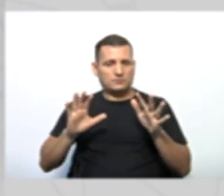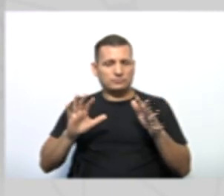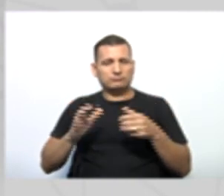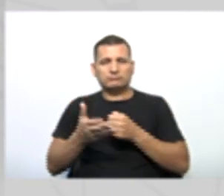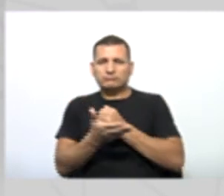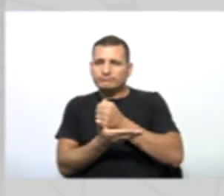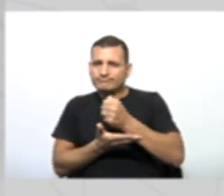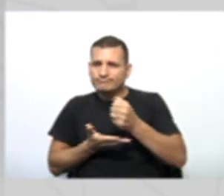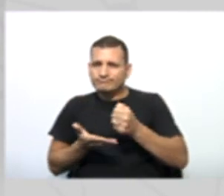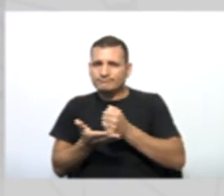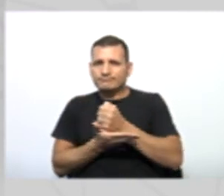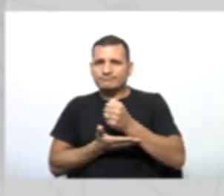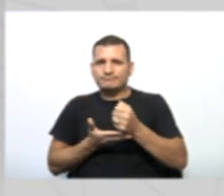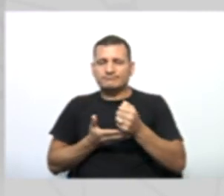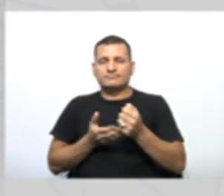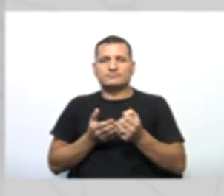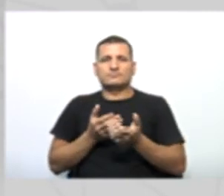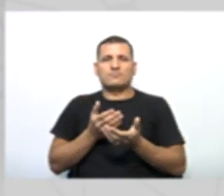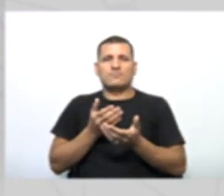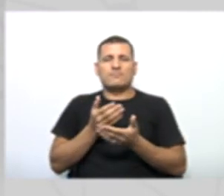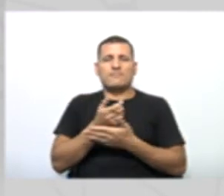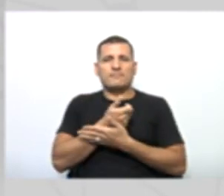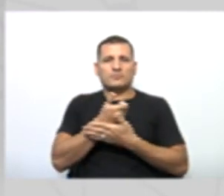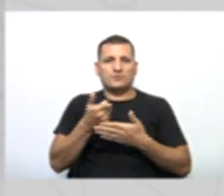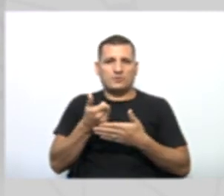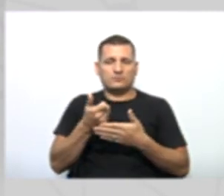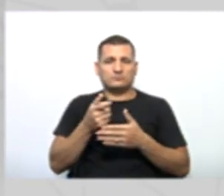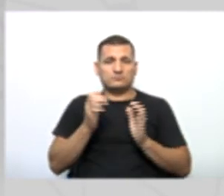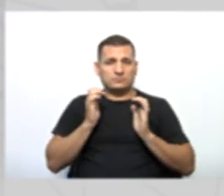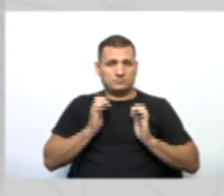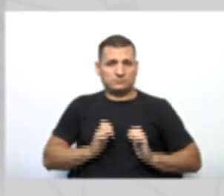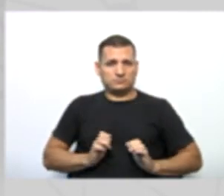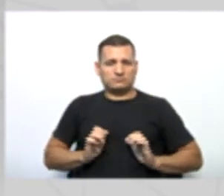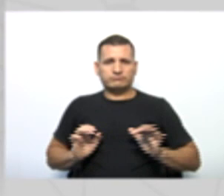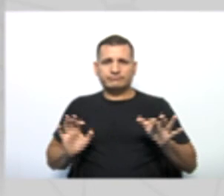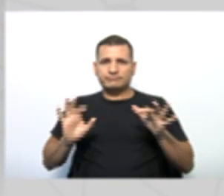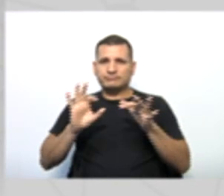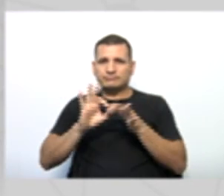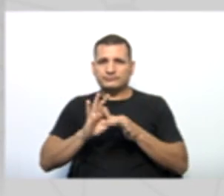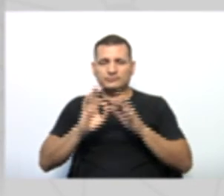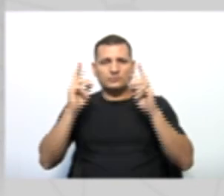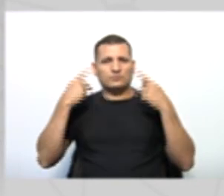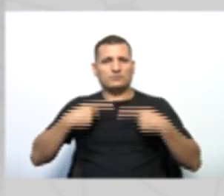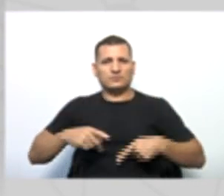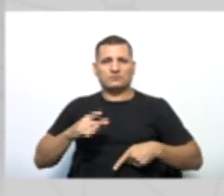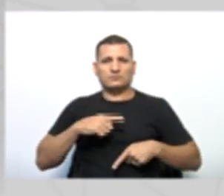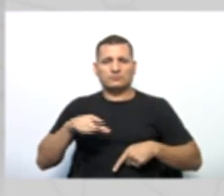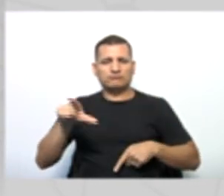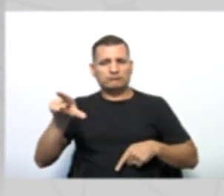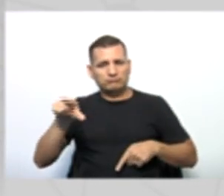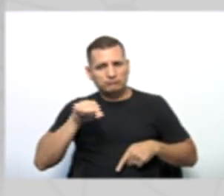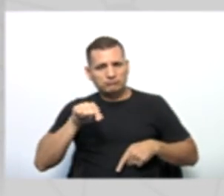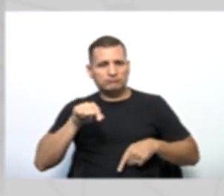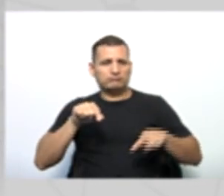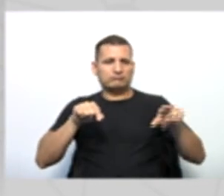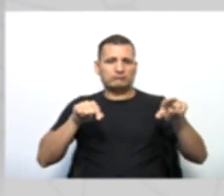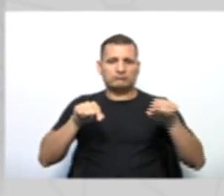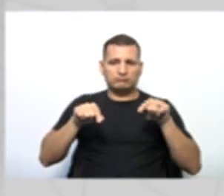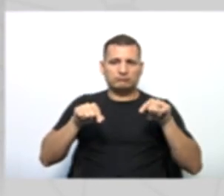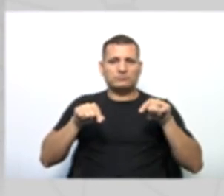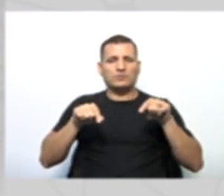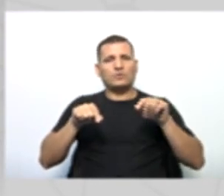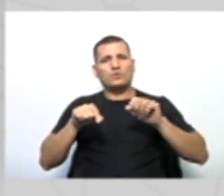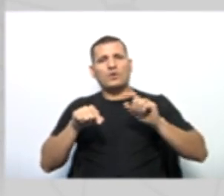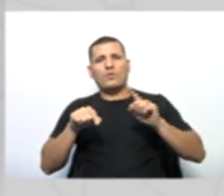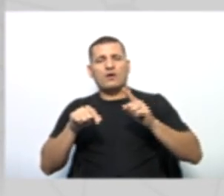fundamento para a ação moral. Ou seja, a ética está ligada àquilo que o ser humano tem opção de escolher e não aquilo que ele é obrigado